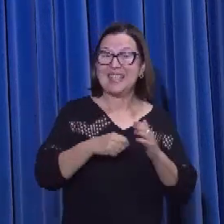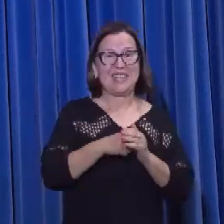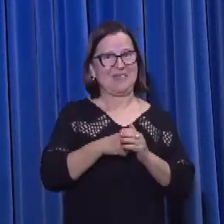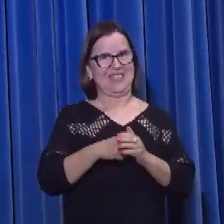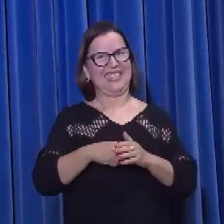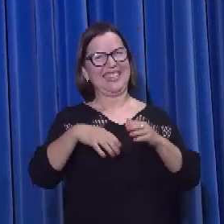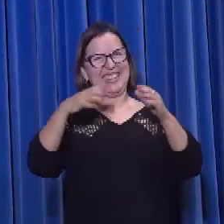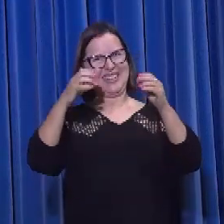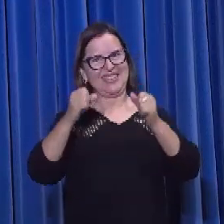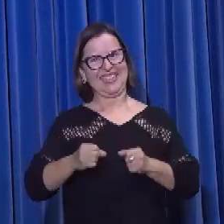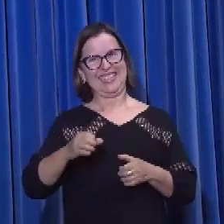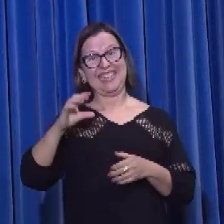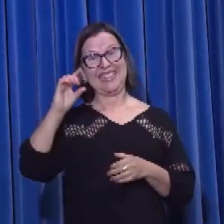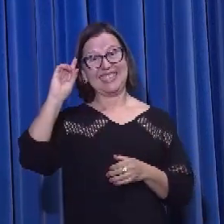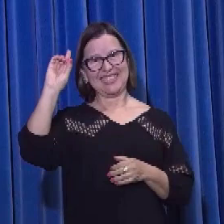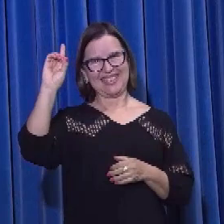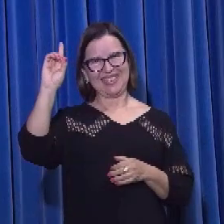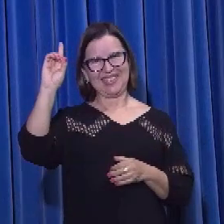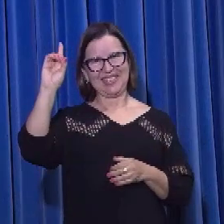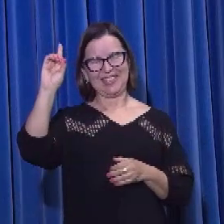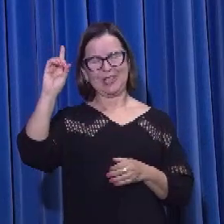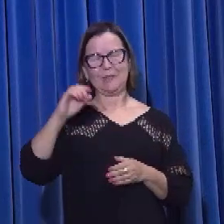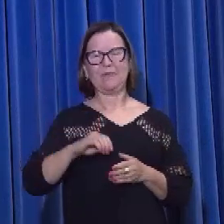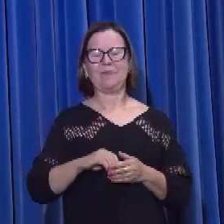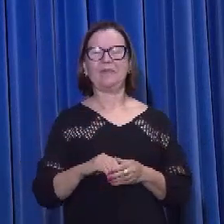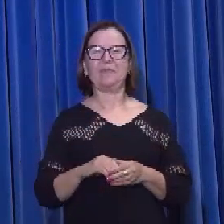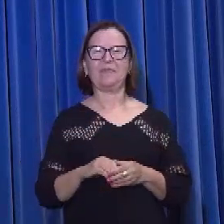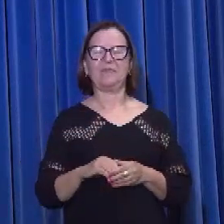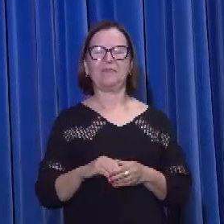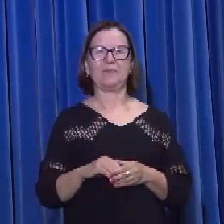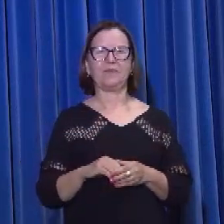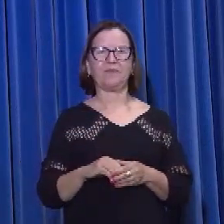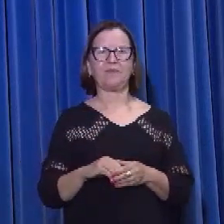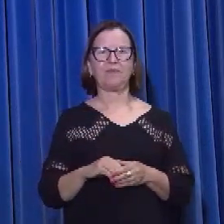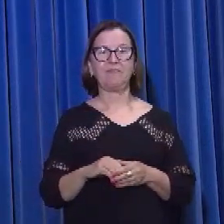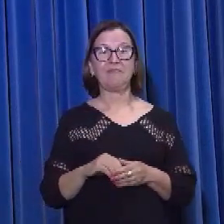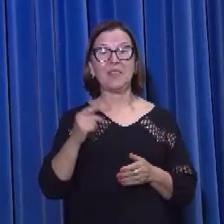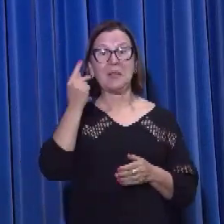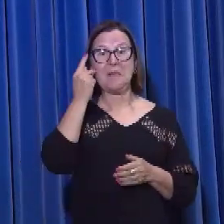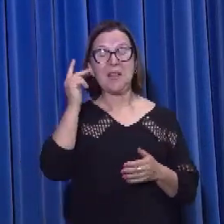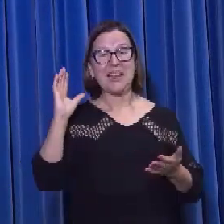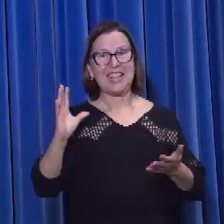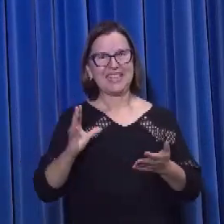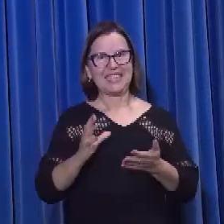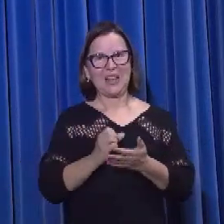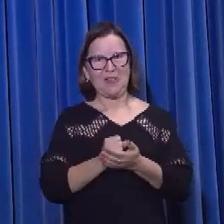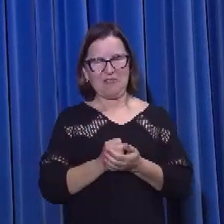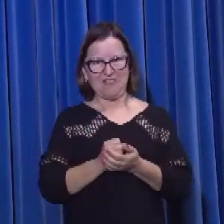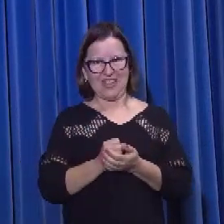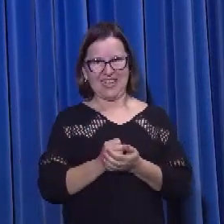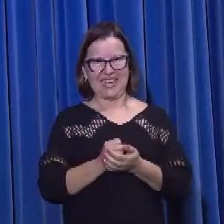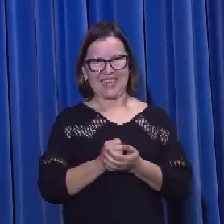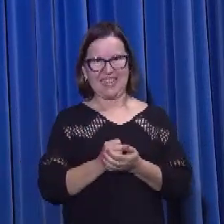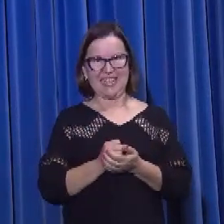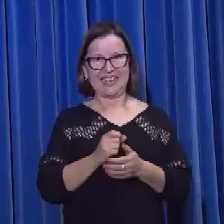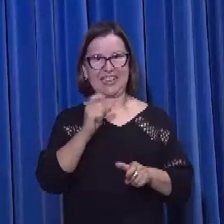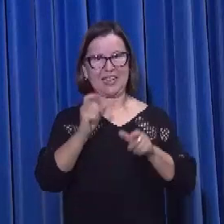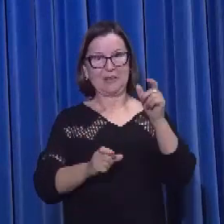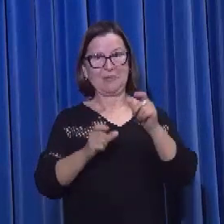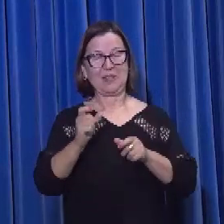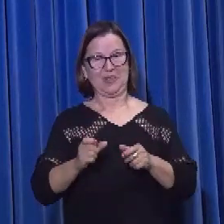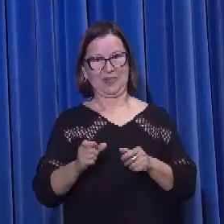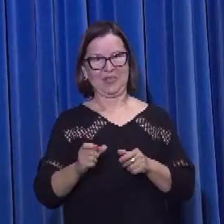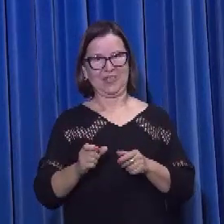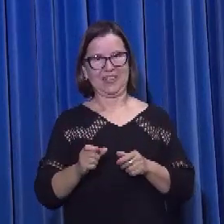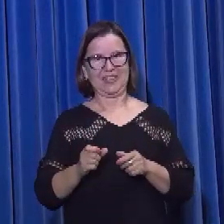de Deus em exercer o seu poder para salvar aqueles pelos quais Cristo